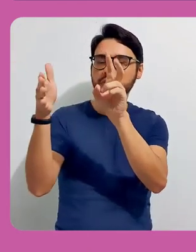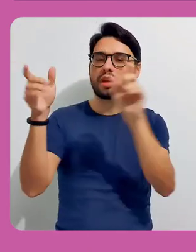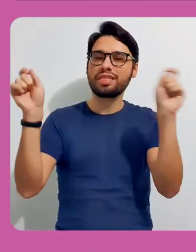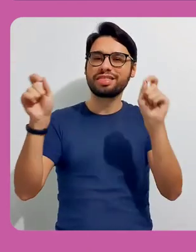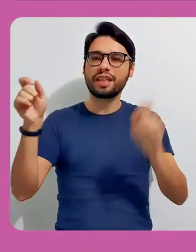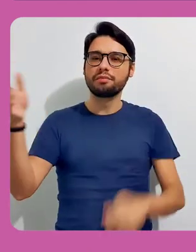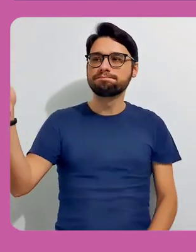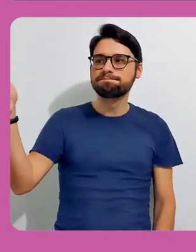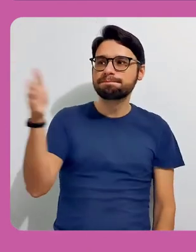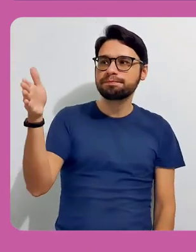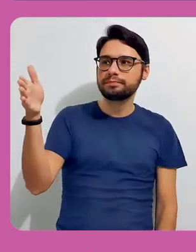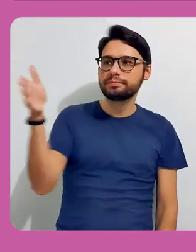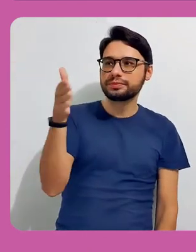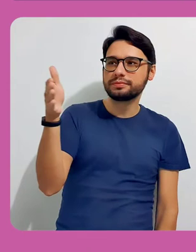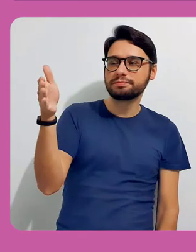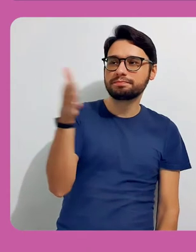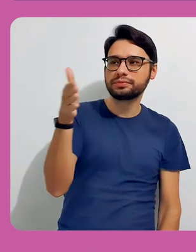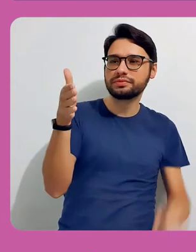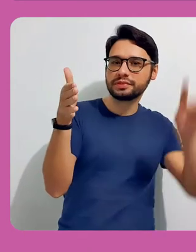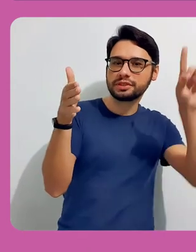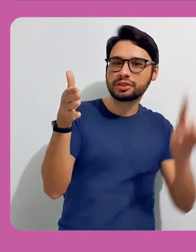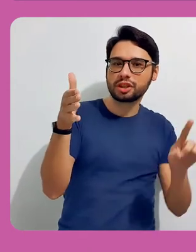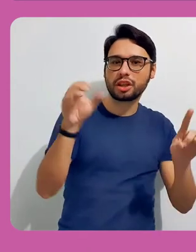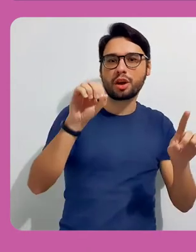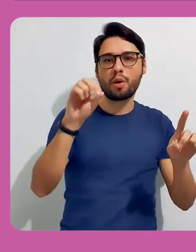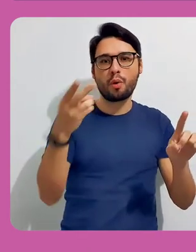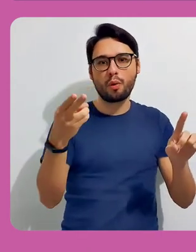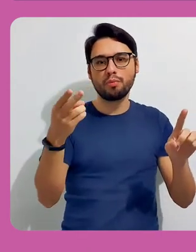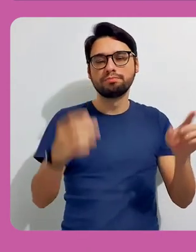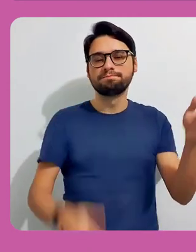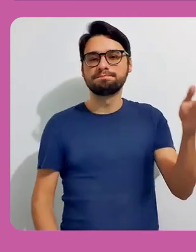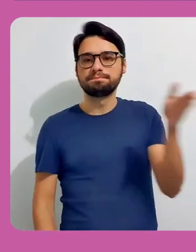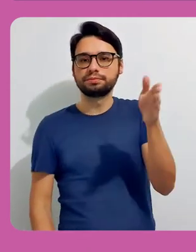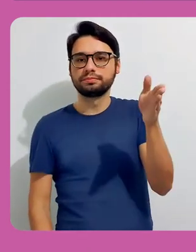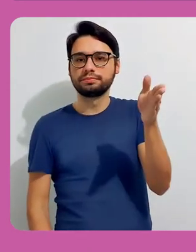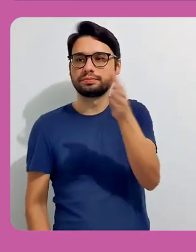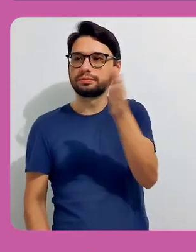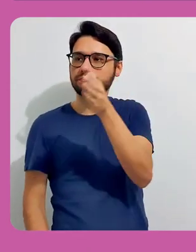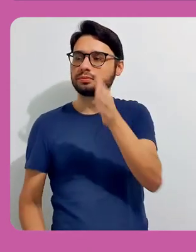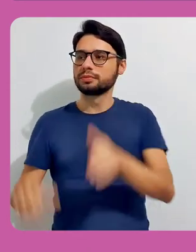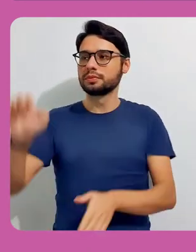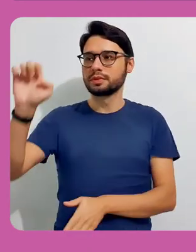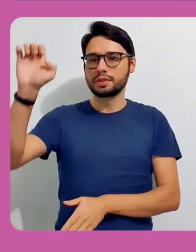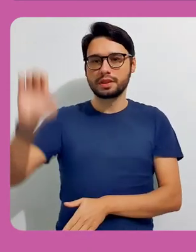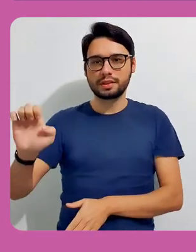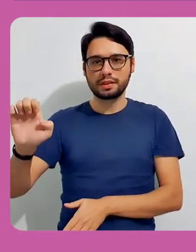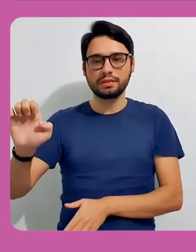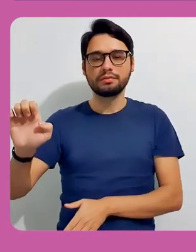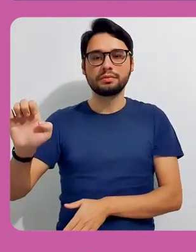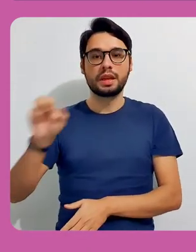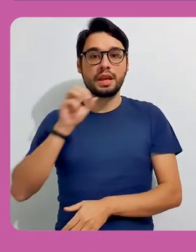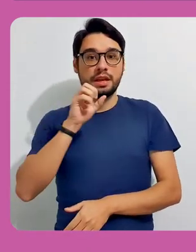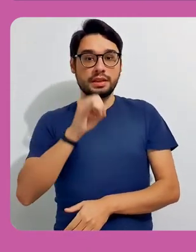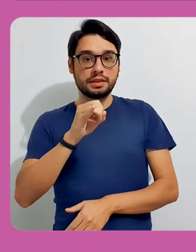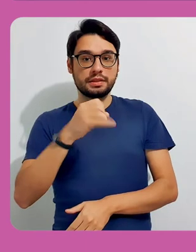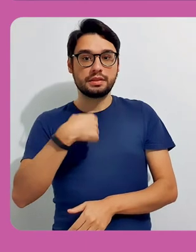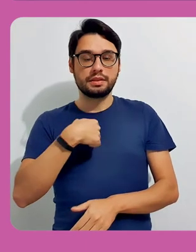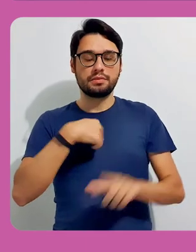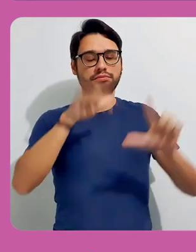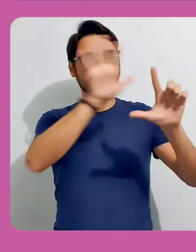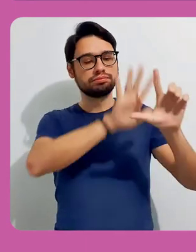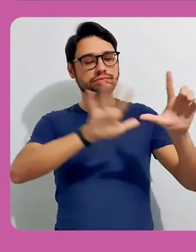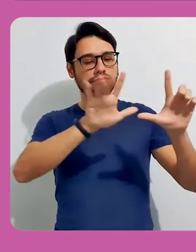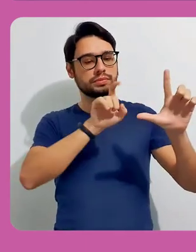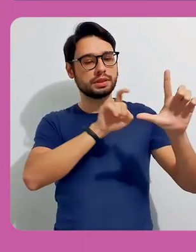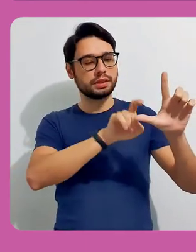essa e vai para a direita quantas vezes eu quiser assim como voltar lá para o início se eu